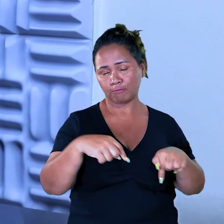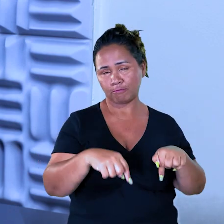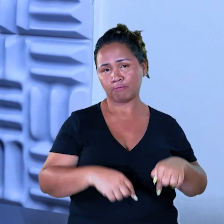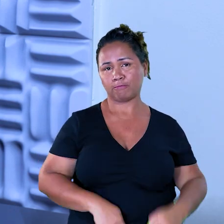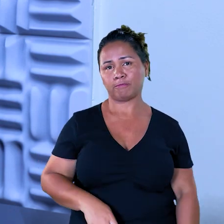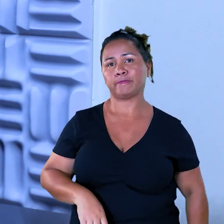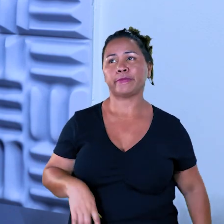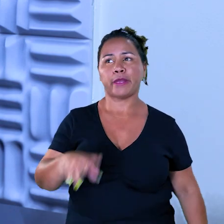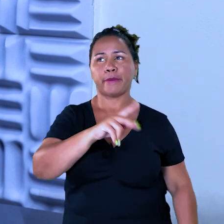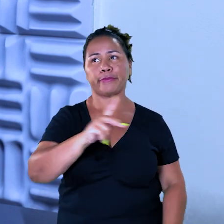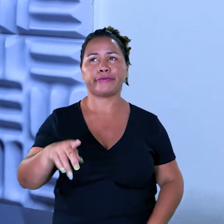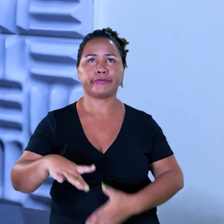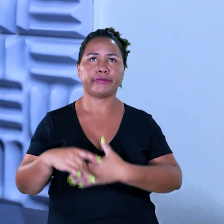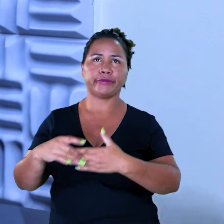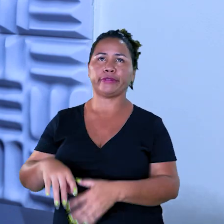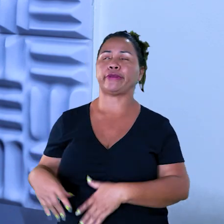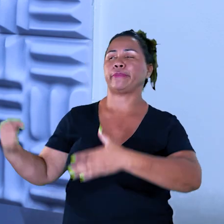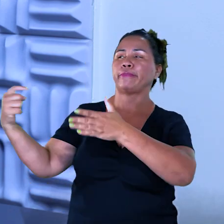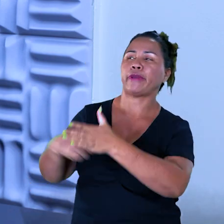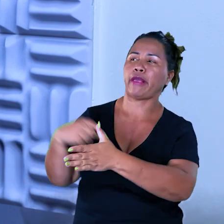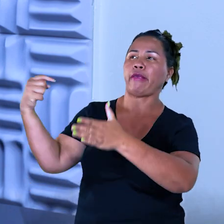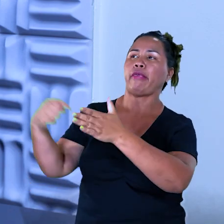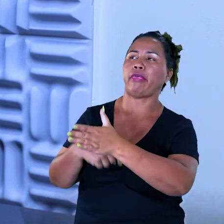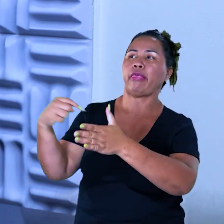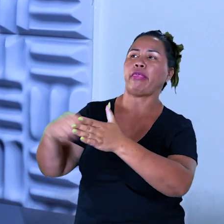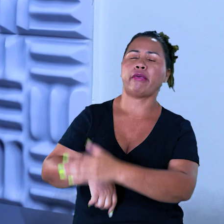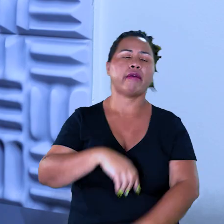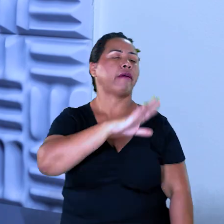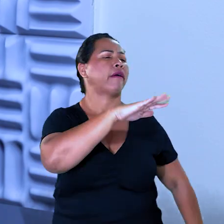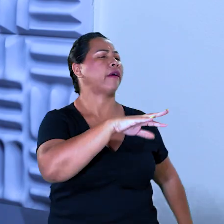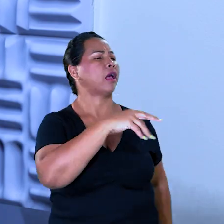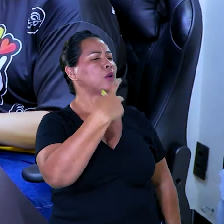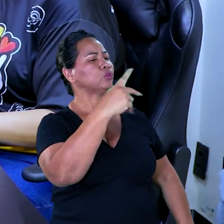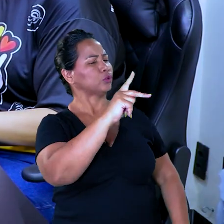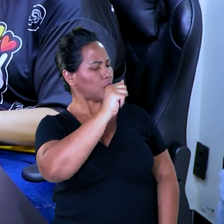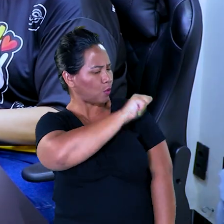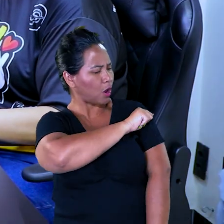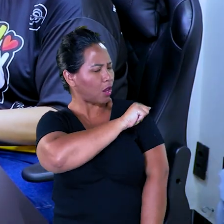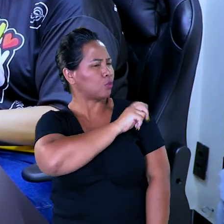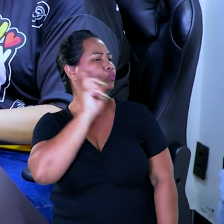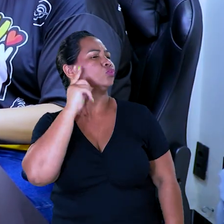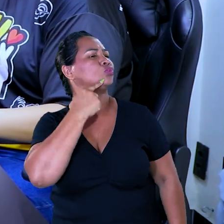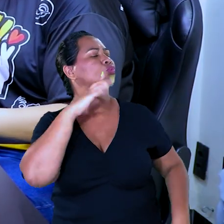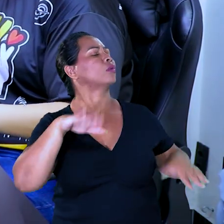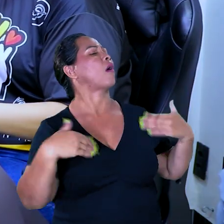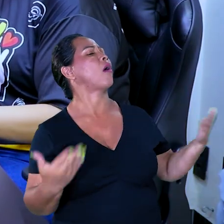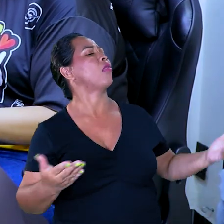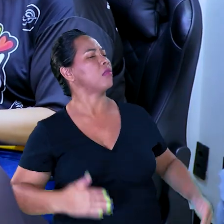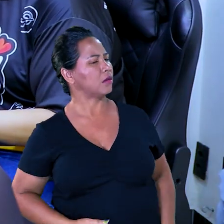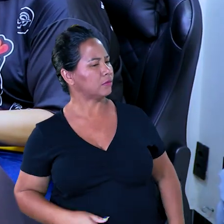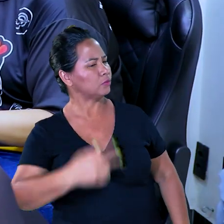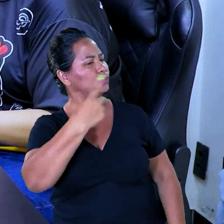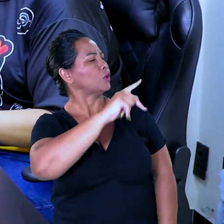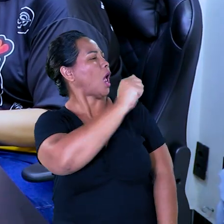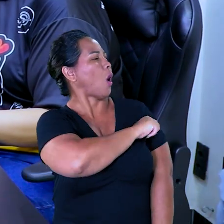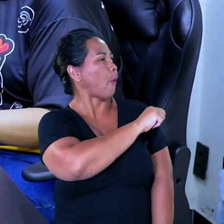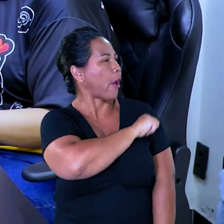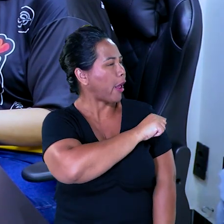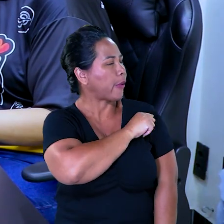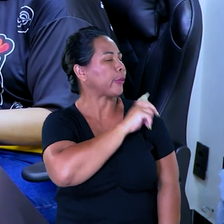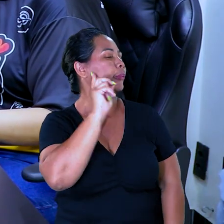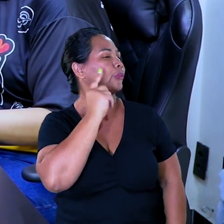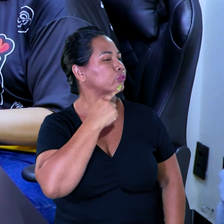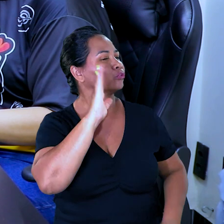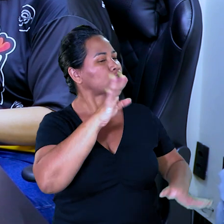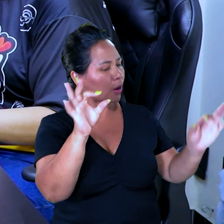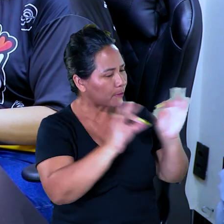Exatamente. Seu aluno já terminou? Seu aluno vai precisar disso? O seu aluno... E todas as vezes é um cansaço enorme,